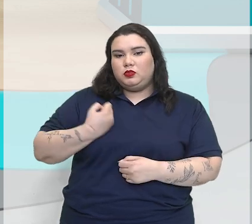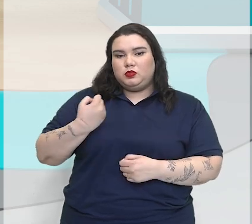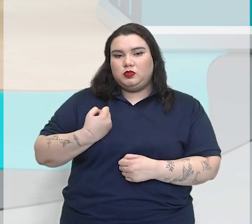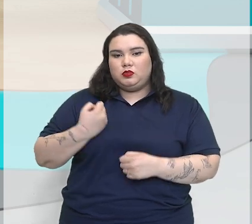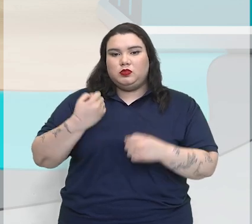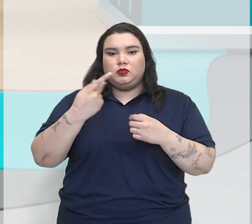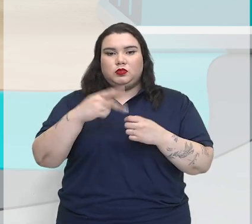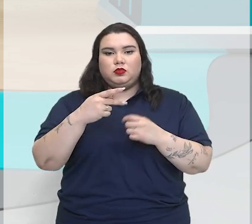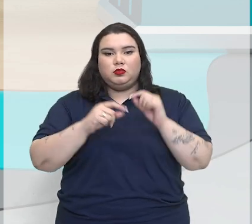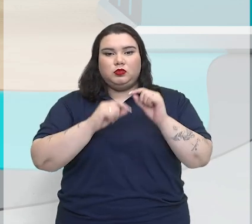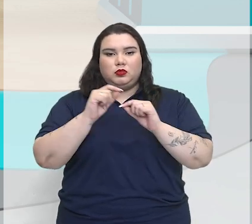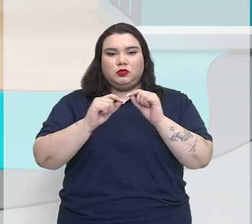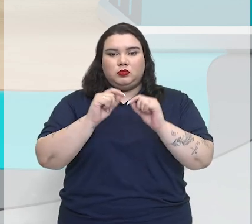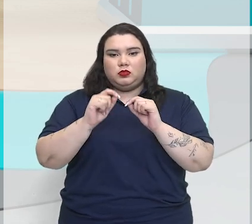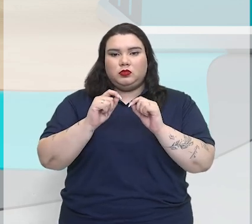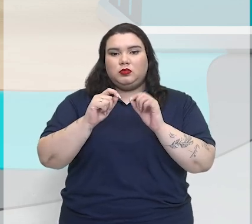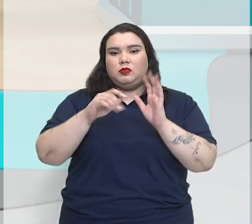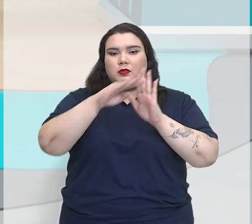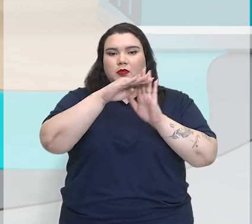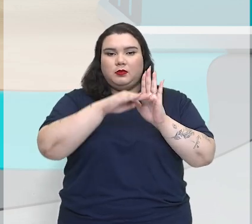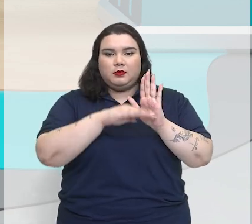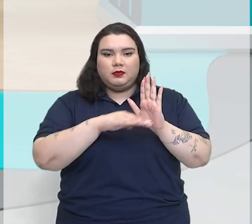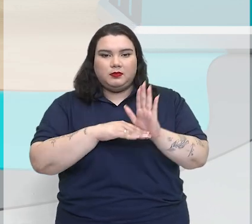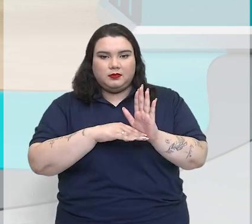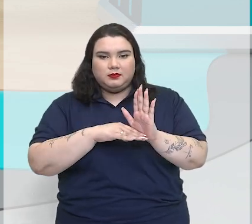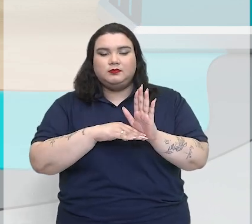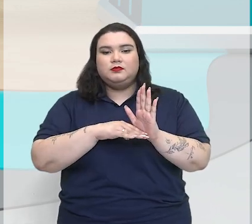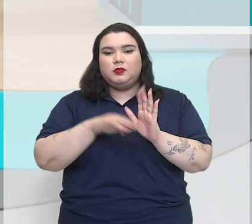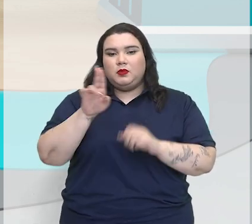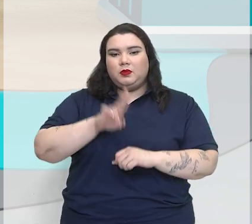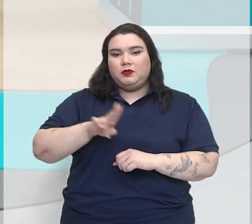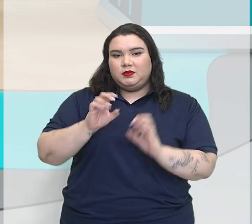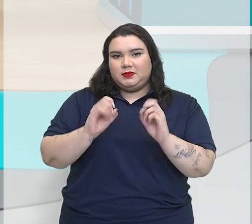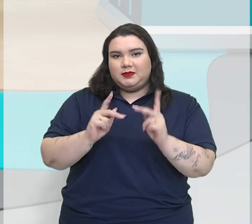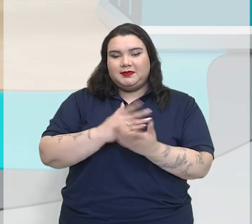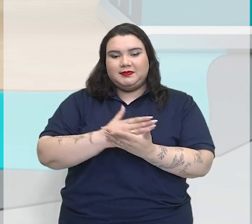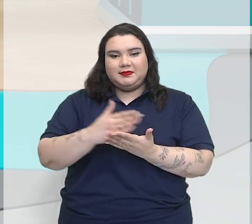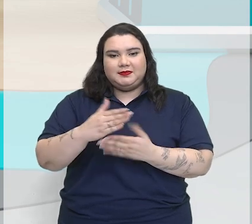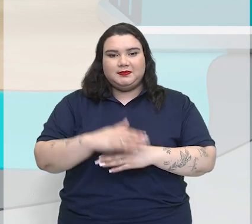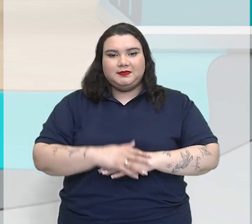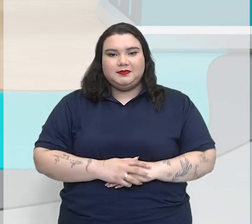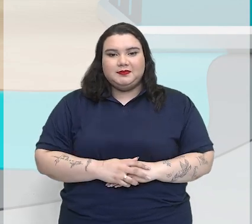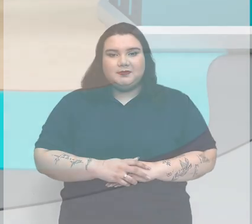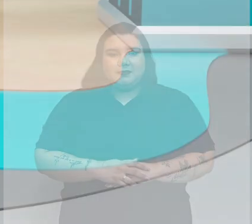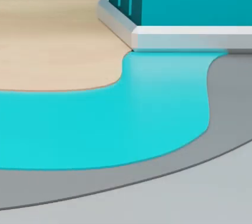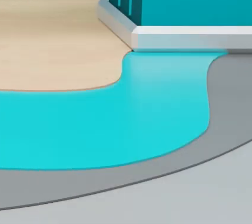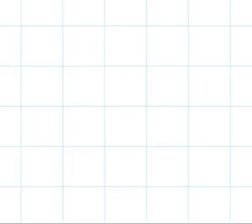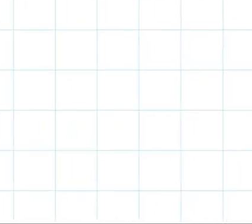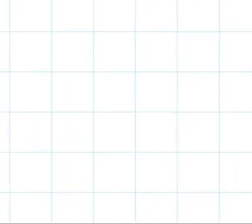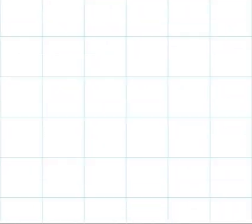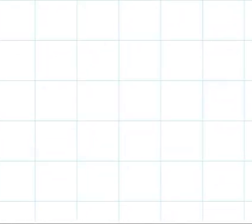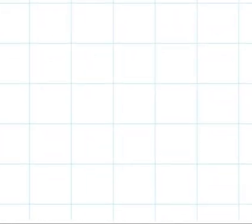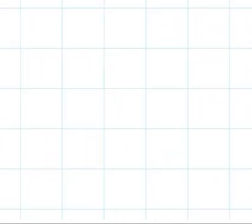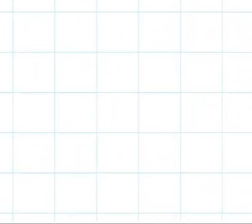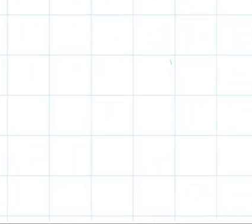e suas classificações, seus empregos também. Vamos lá?